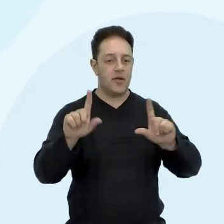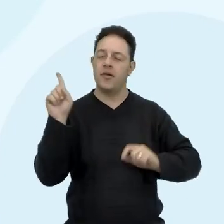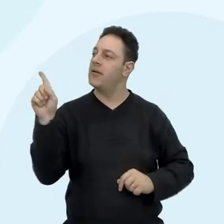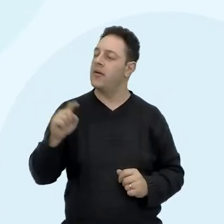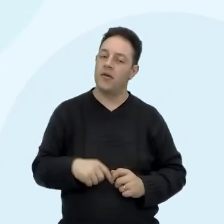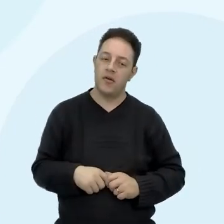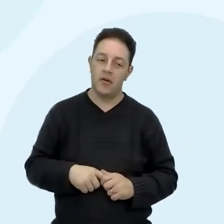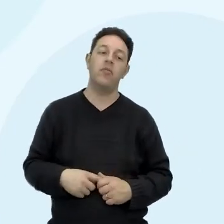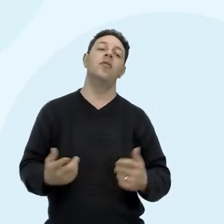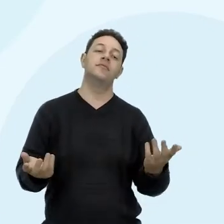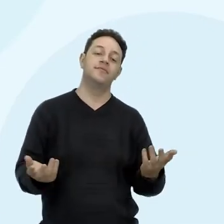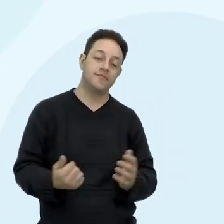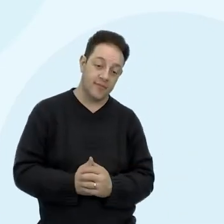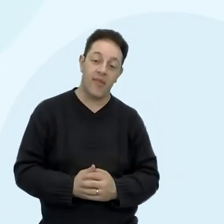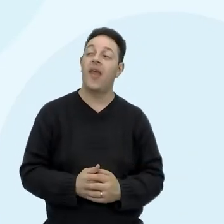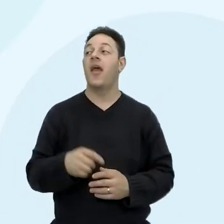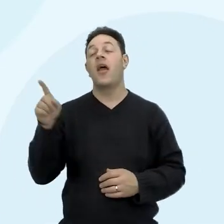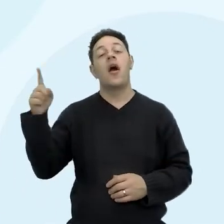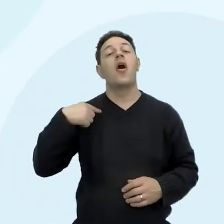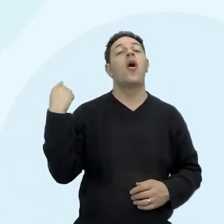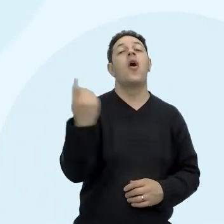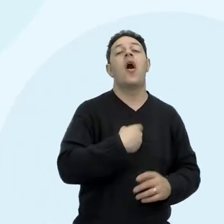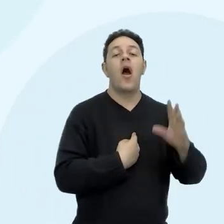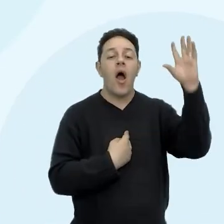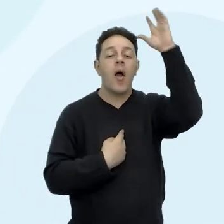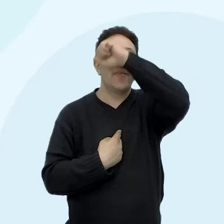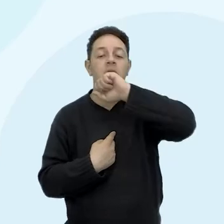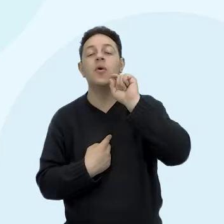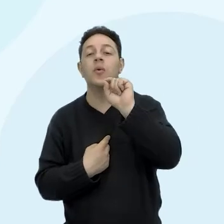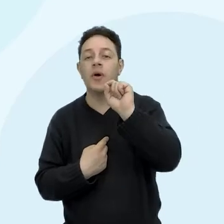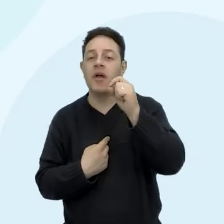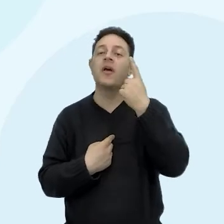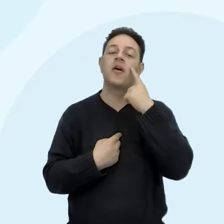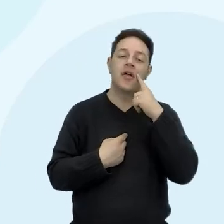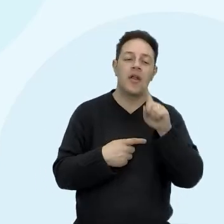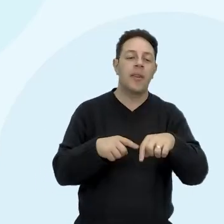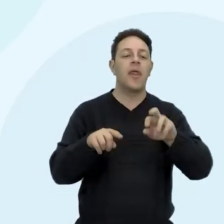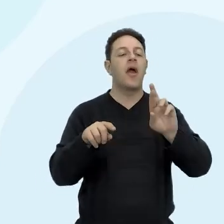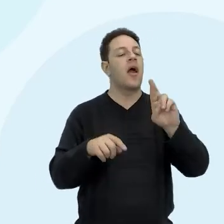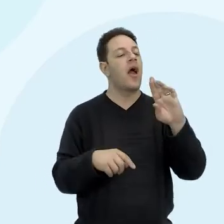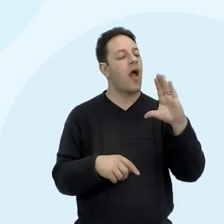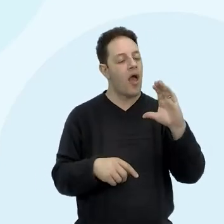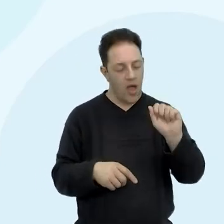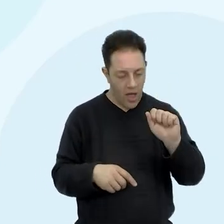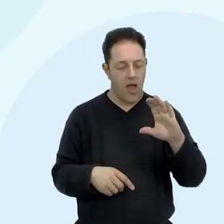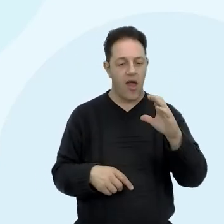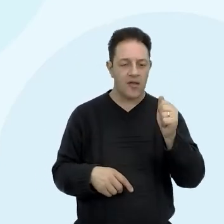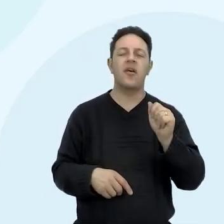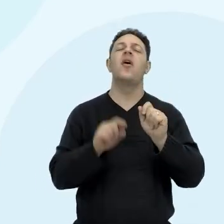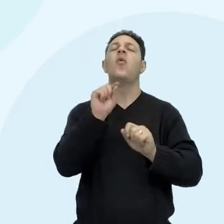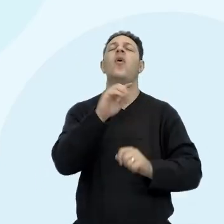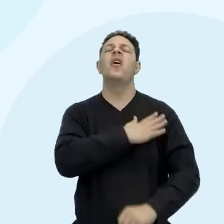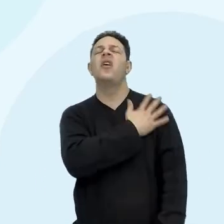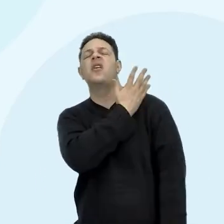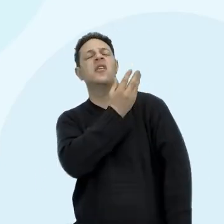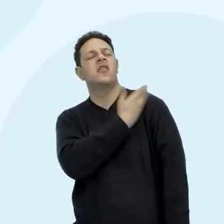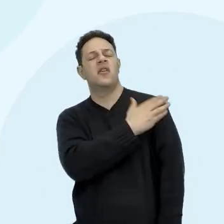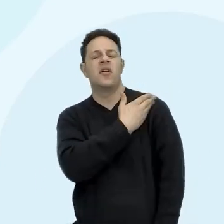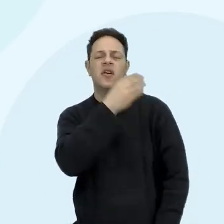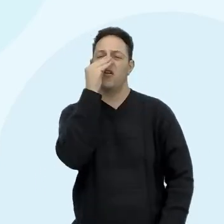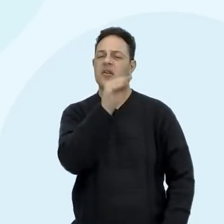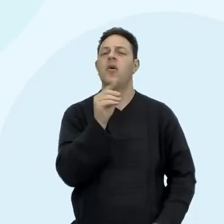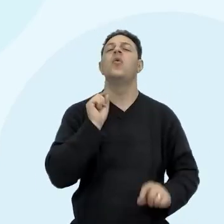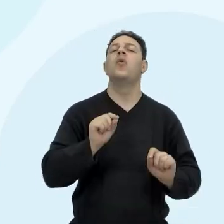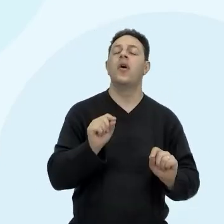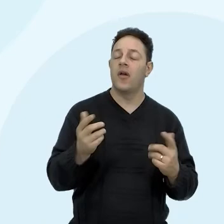vocês. Bom, o que aprendemos, a ideia de raça, que vem por aí, preconceito, discriminação, racismo. Bom, o que eu quis dizer